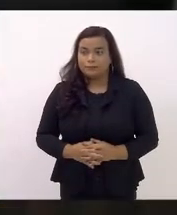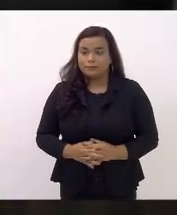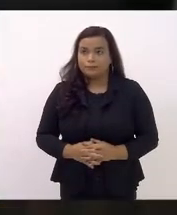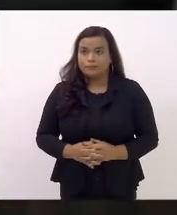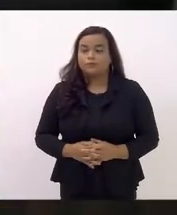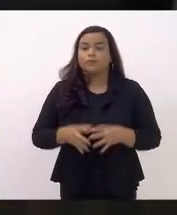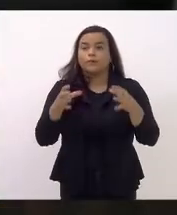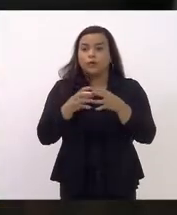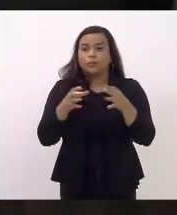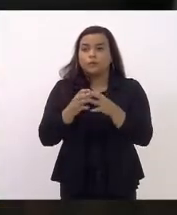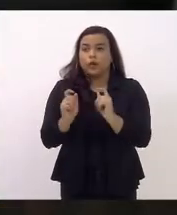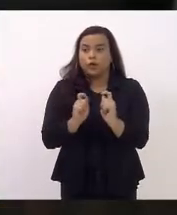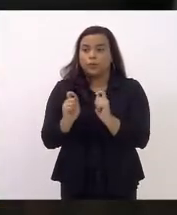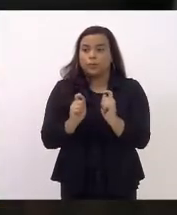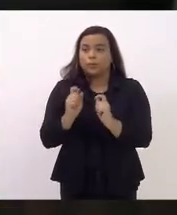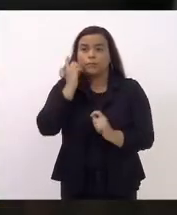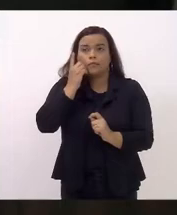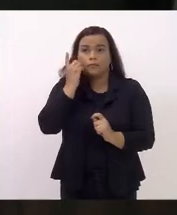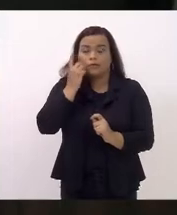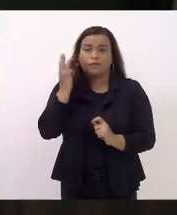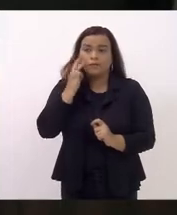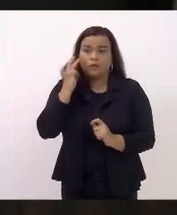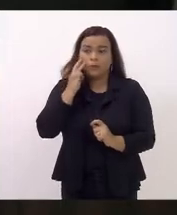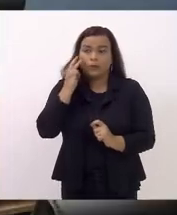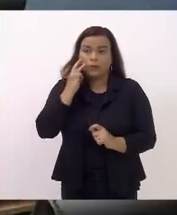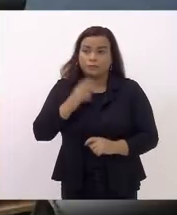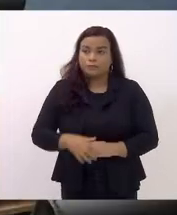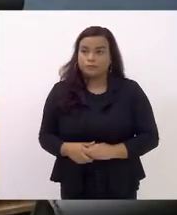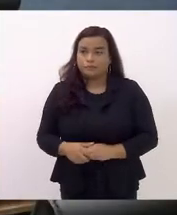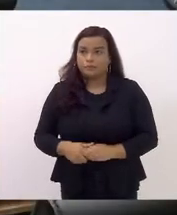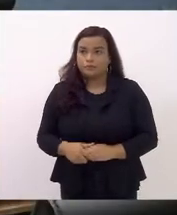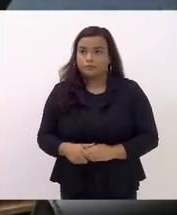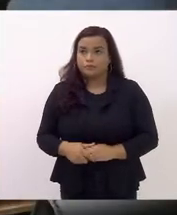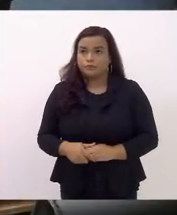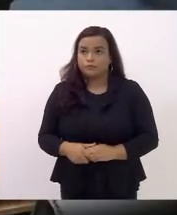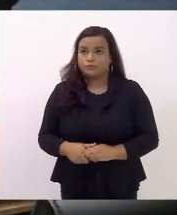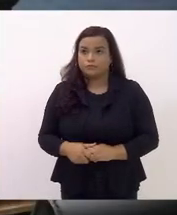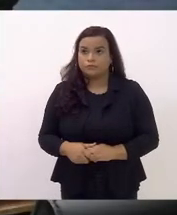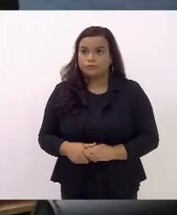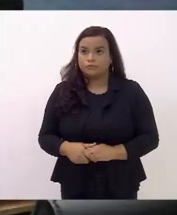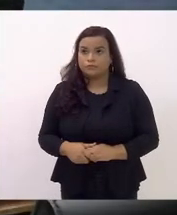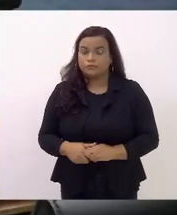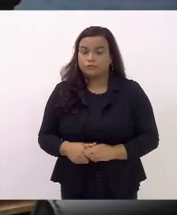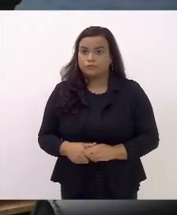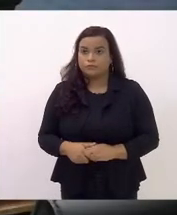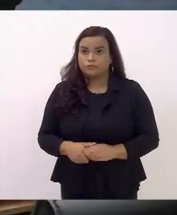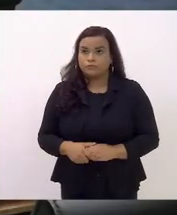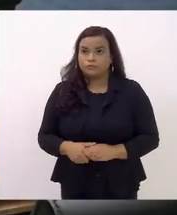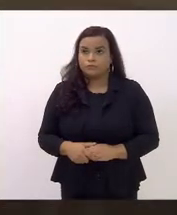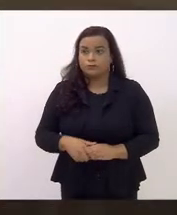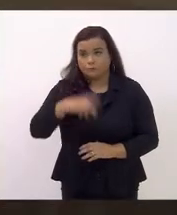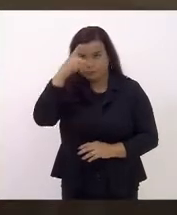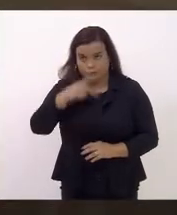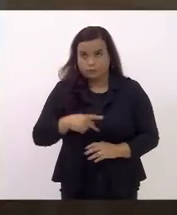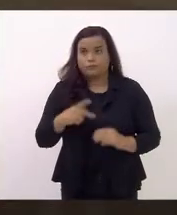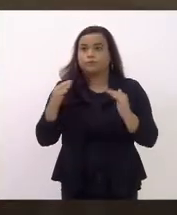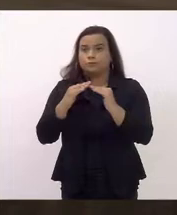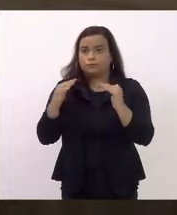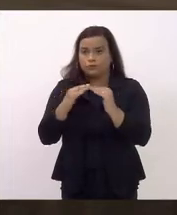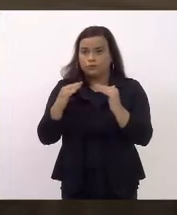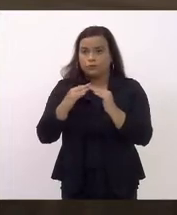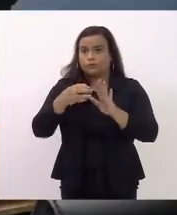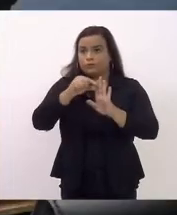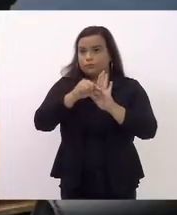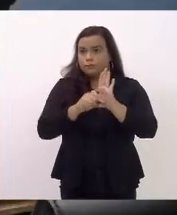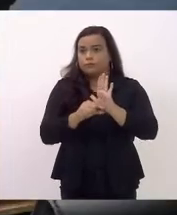Pela Comissão de Economia, deputado Valdec Carneiro. Presidente, favorável nos termos do parecer da